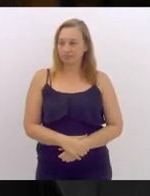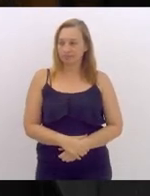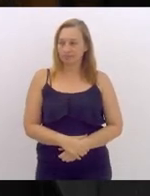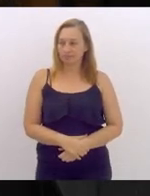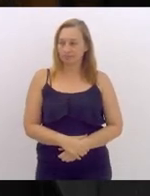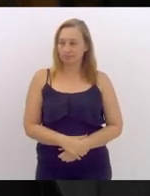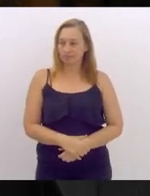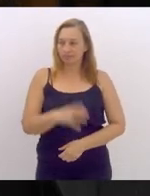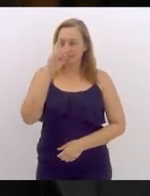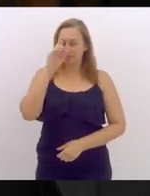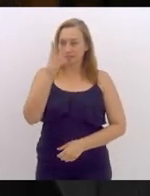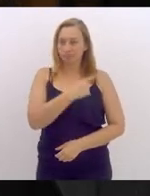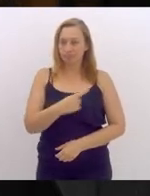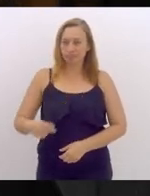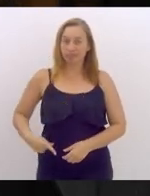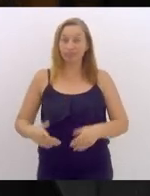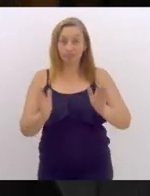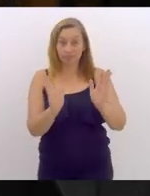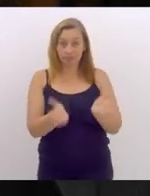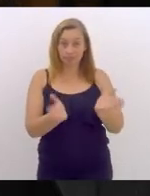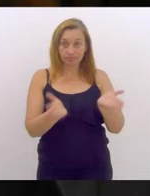senhor presidente hoje